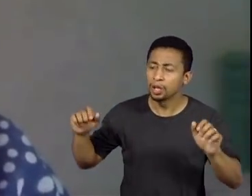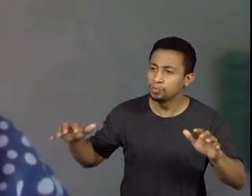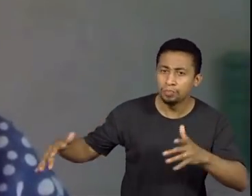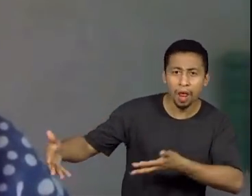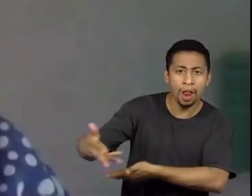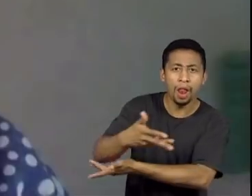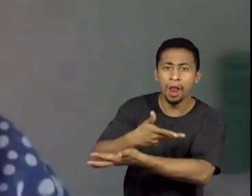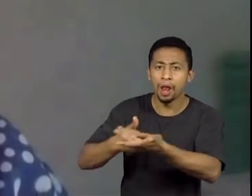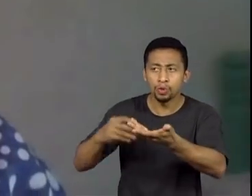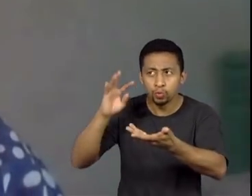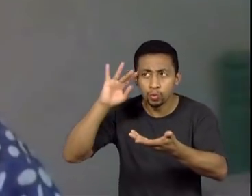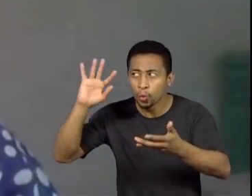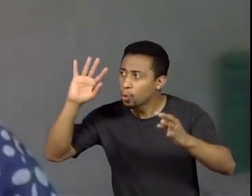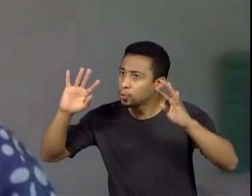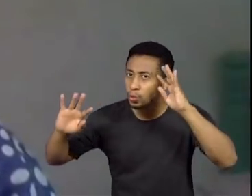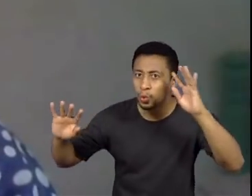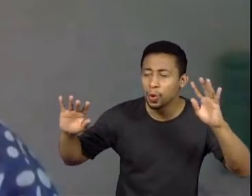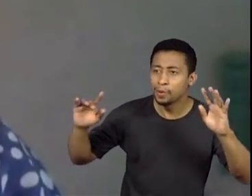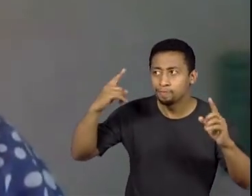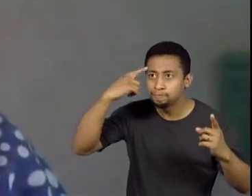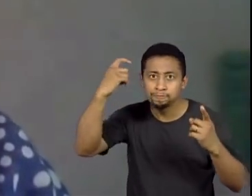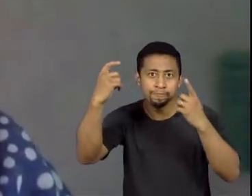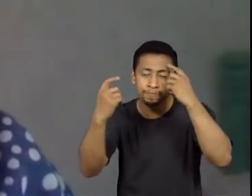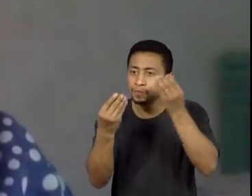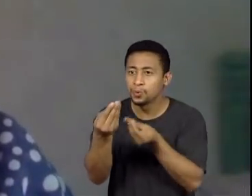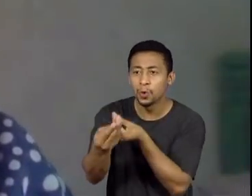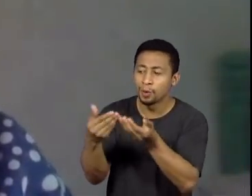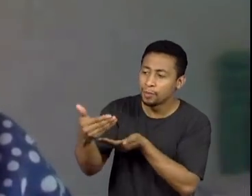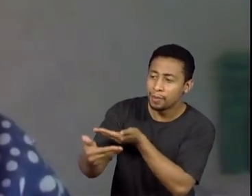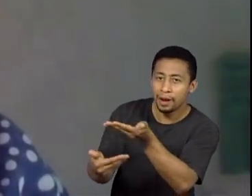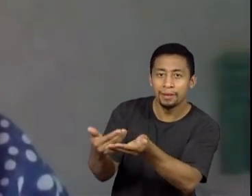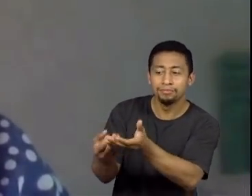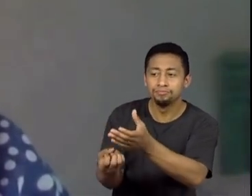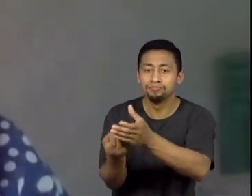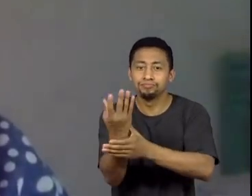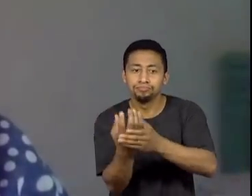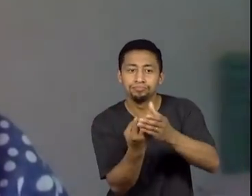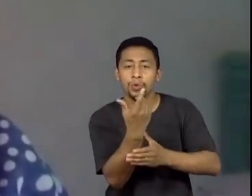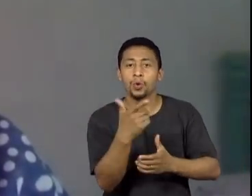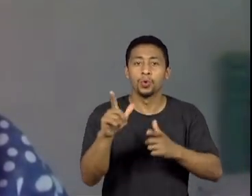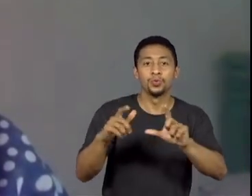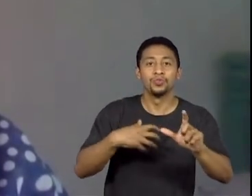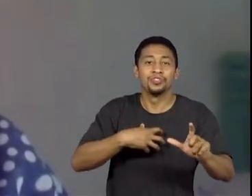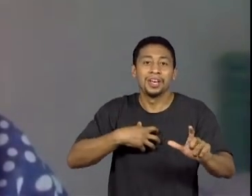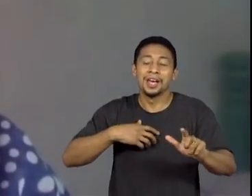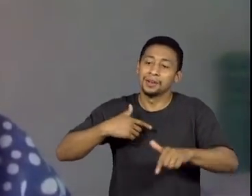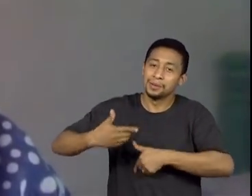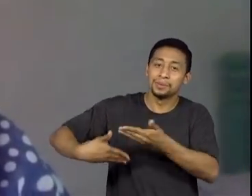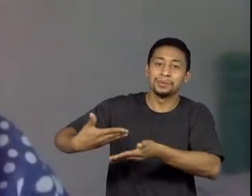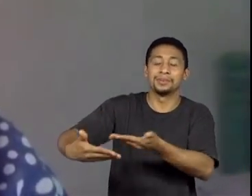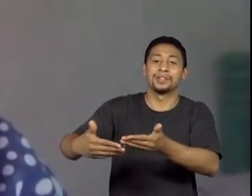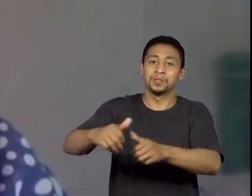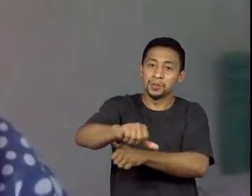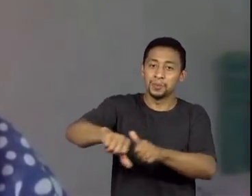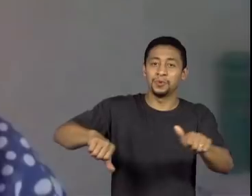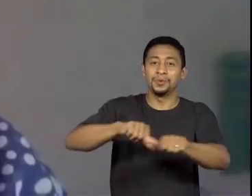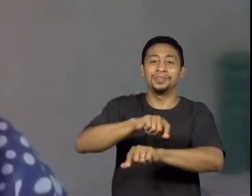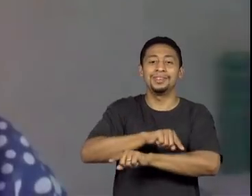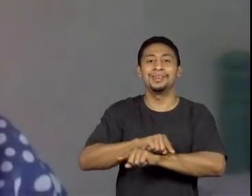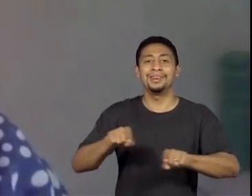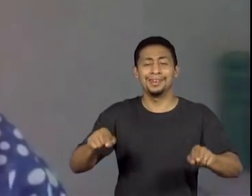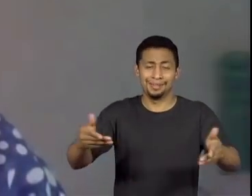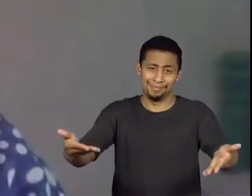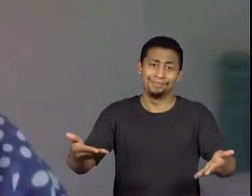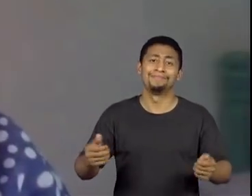outras formas, né, de desenvolvimento, outras formas de mudar esse sistema,